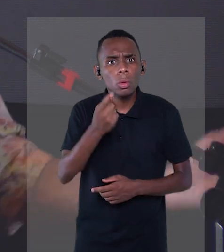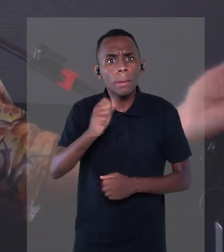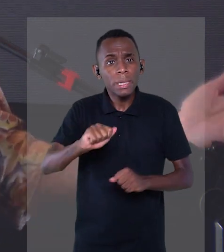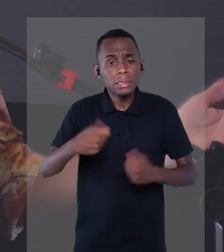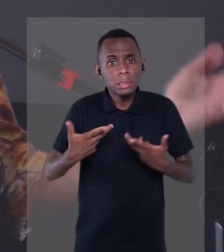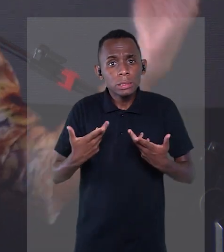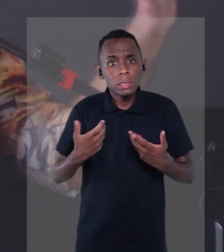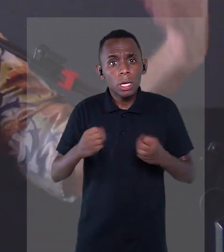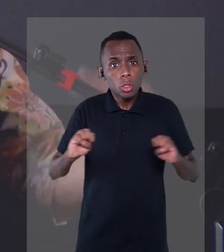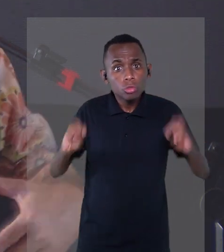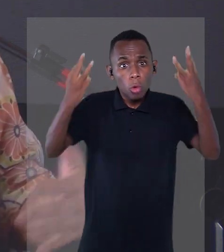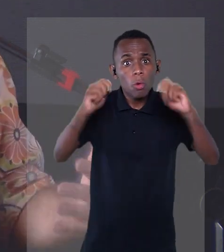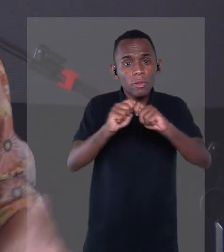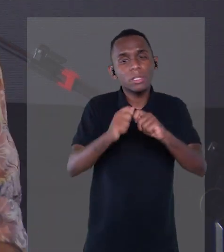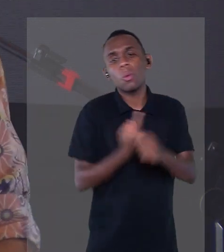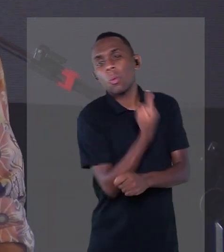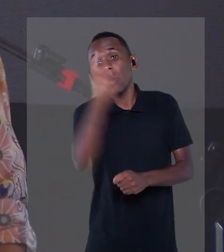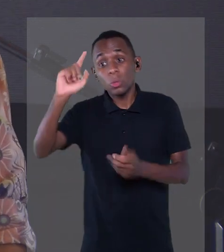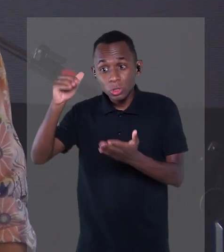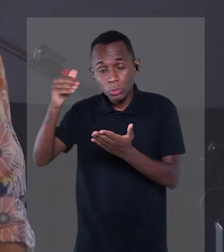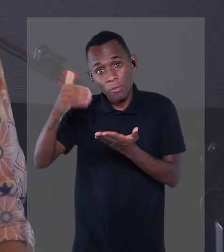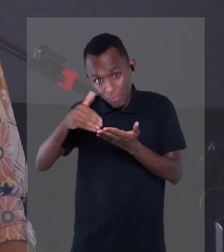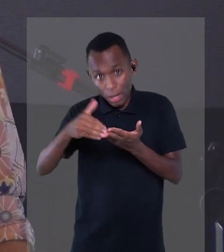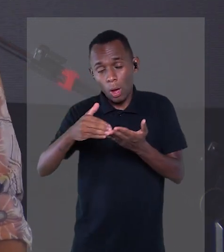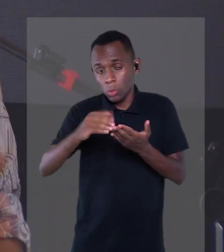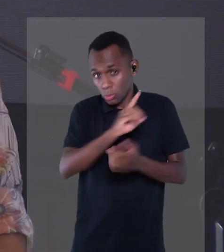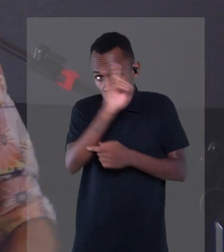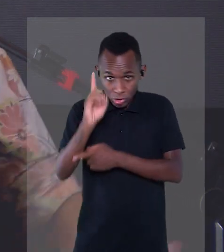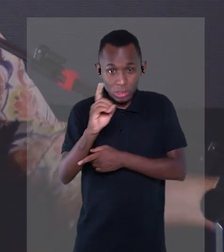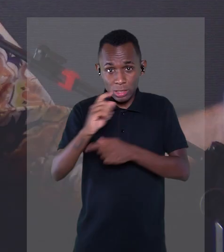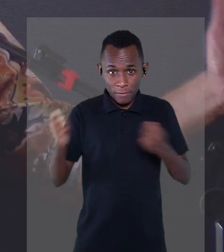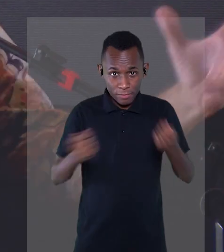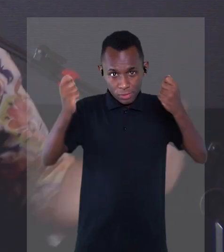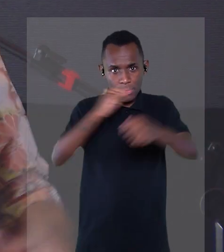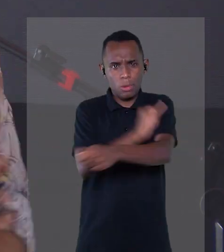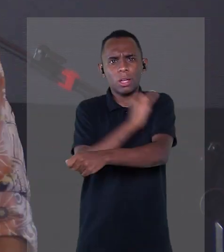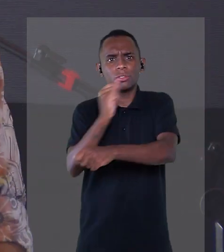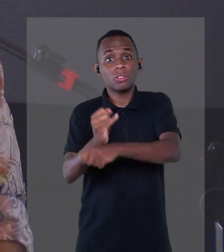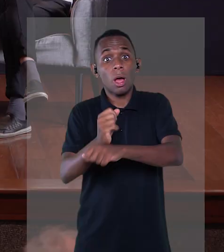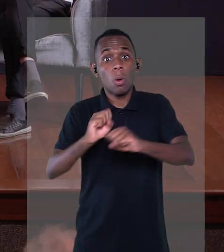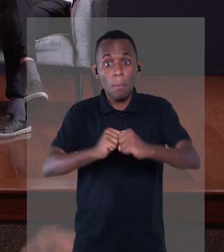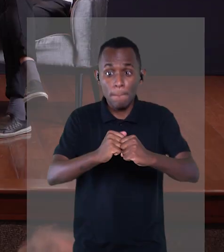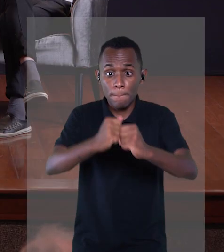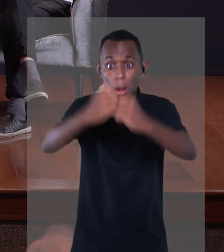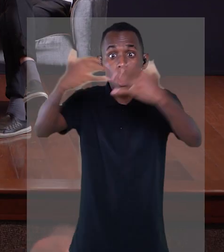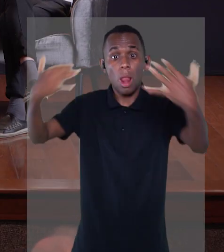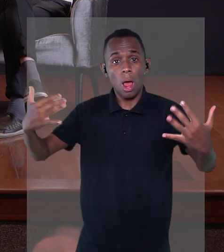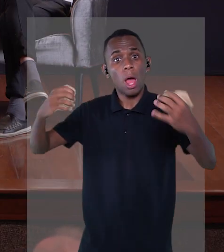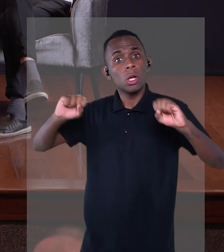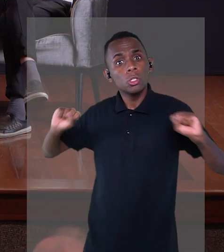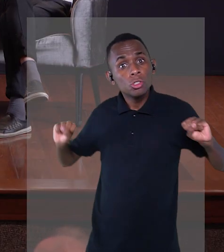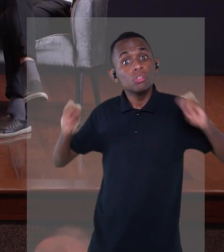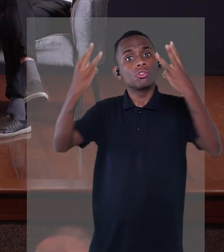Aí nós fomos para o palco, no último dia do Fli Araxá. Foi lindo, né? Aquela sala maravilhosa, lotada. Tinha vários autores no palco,